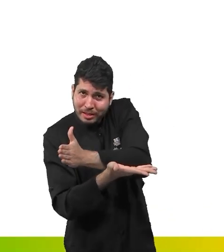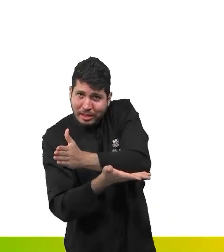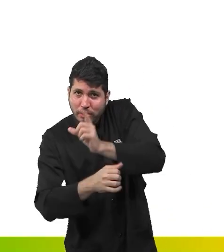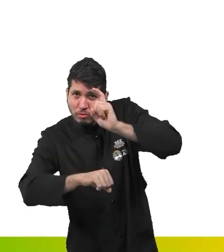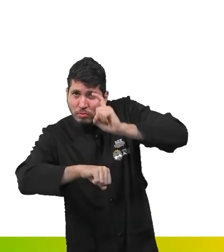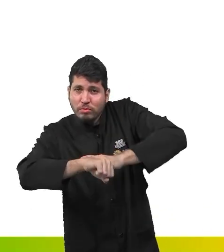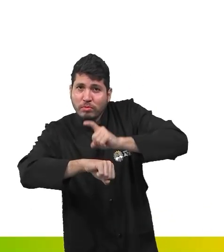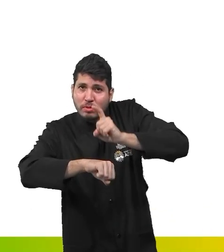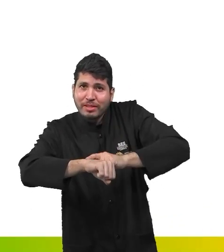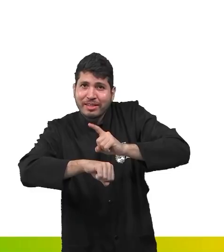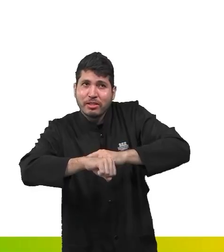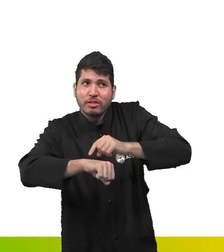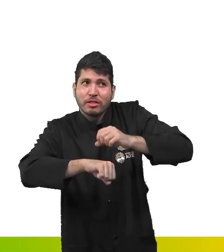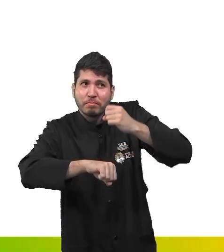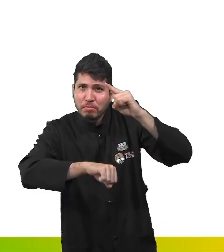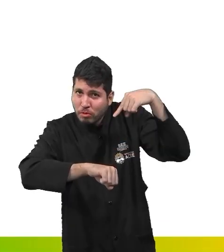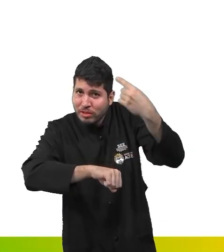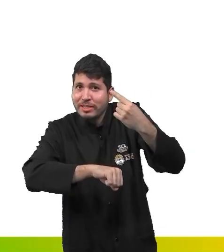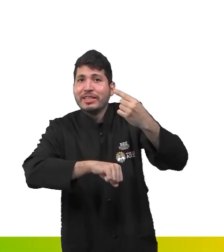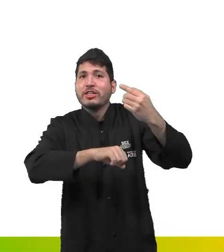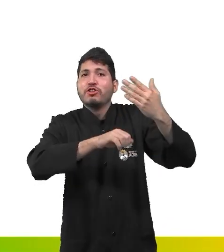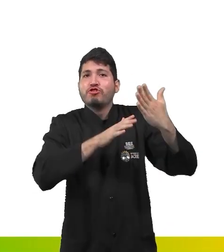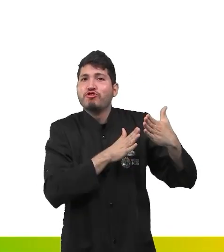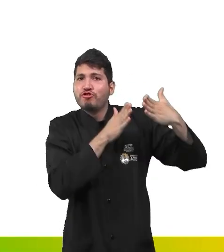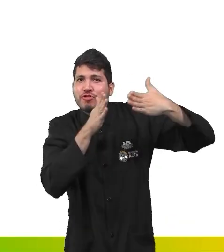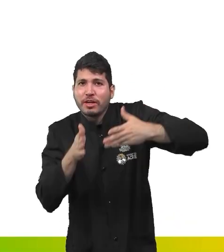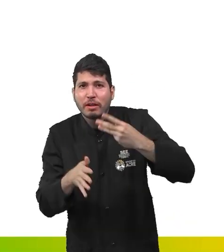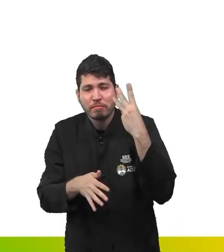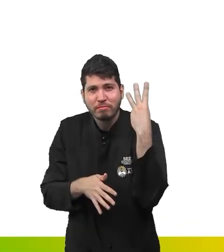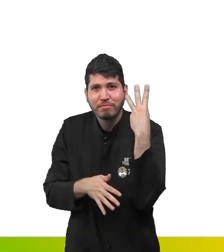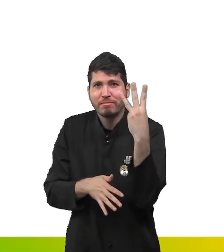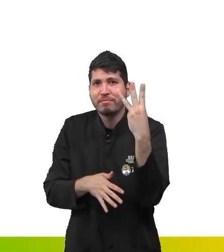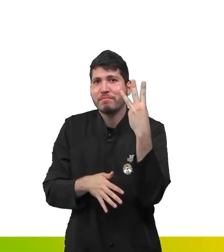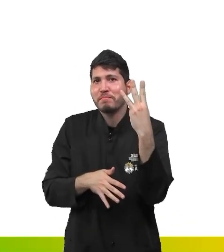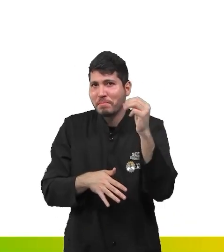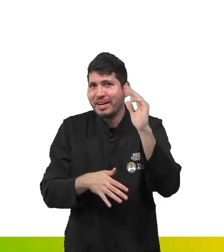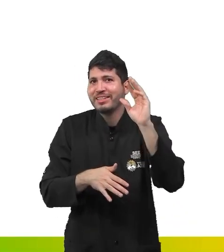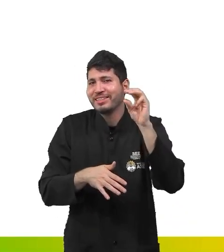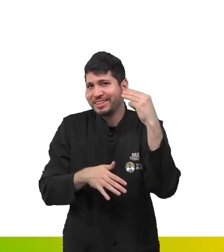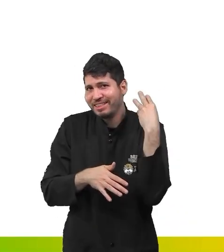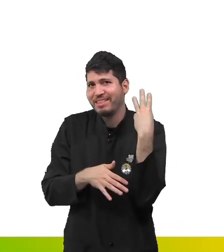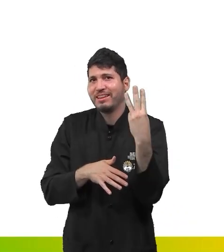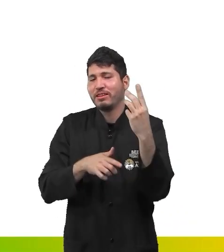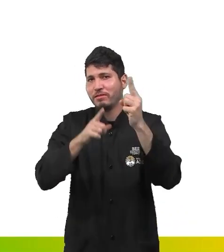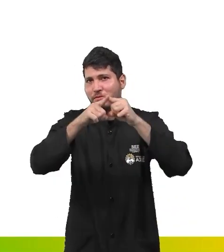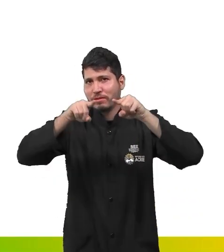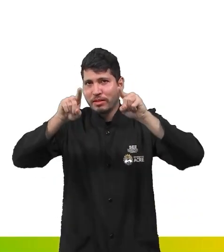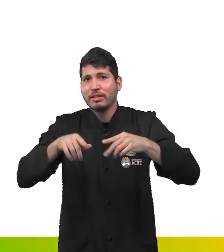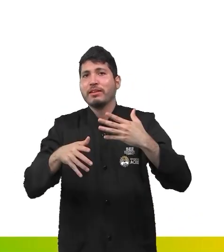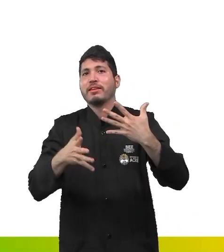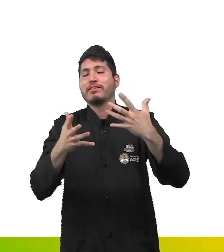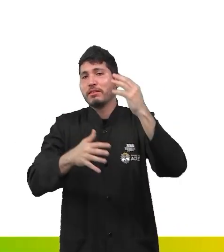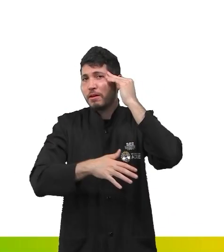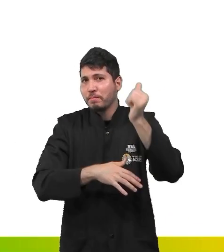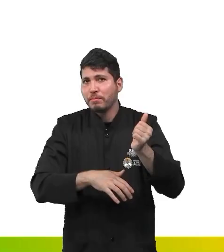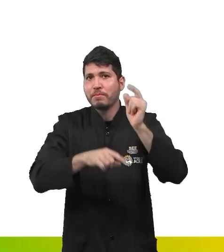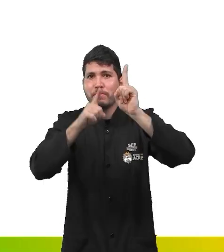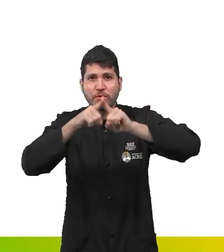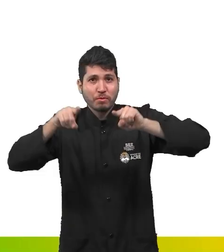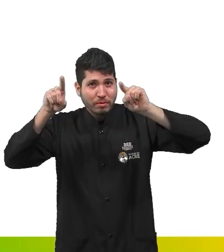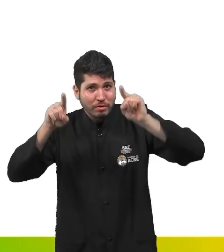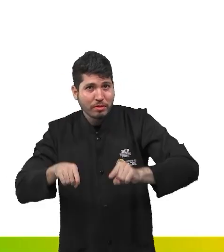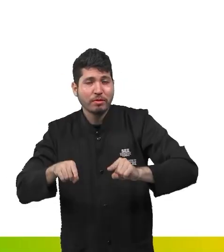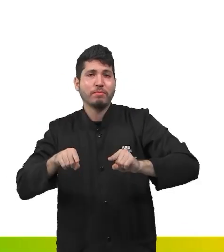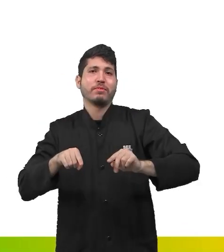os novos 3 funcionários, foi realizada em 12 dias. E ele quer saber o tempo total gasto na